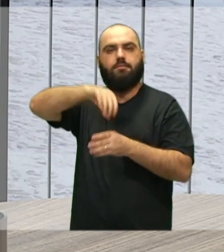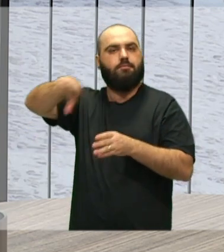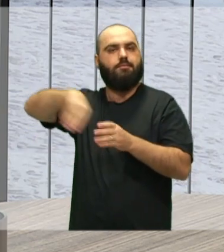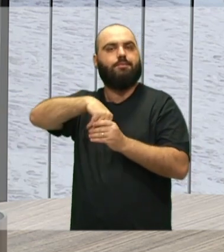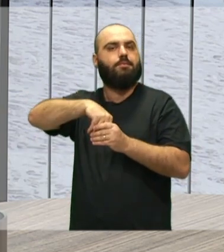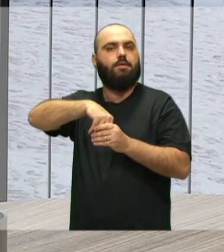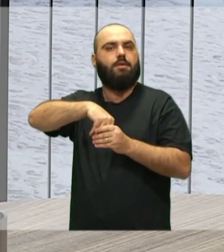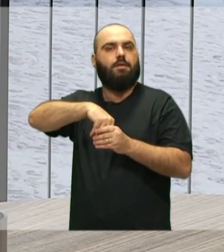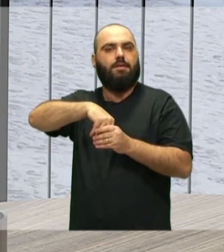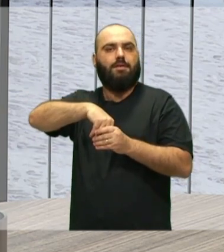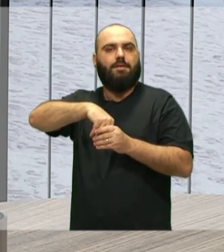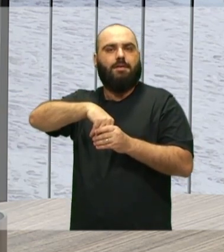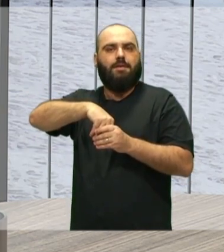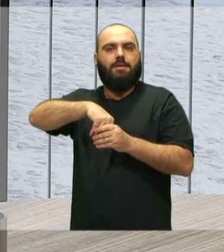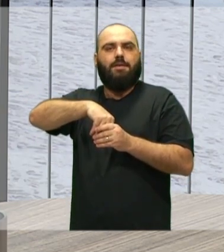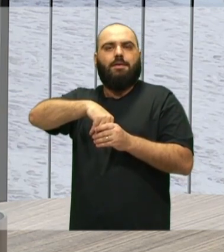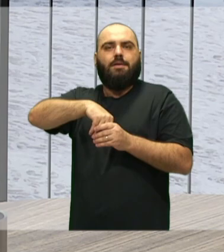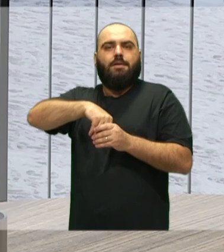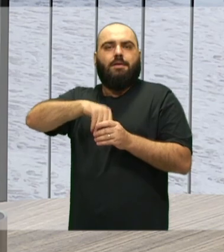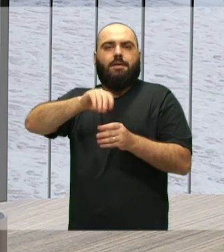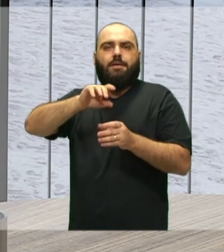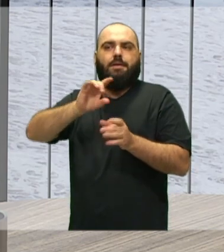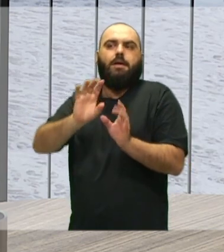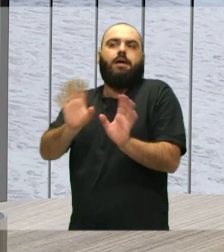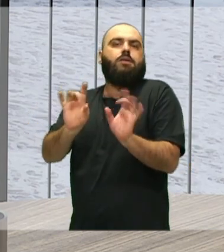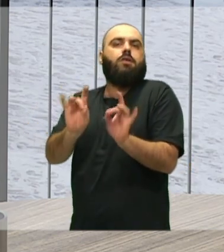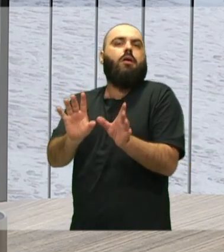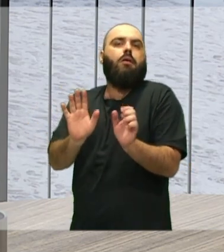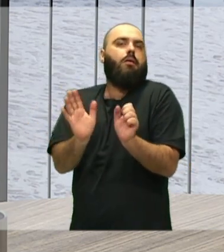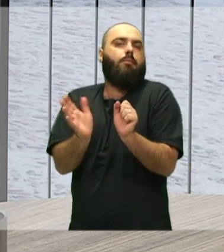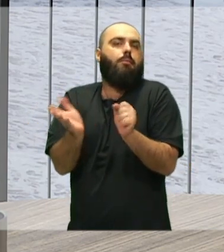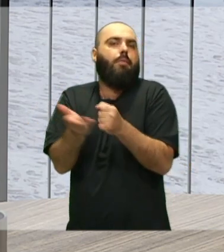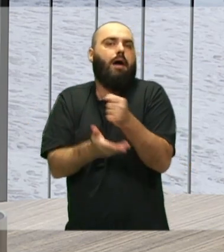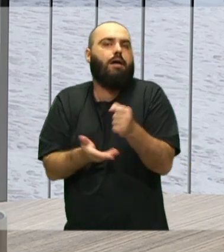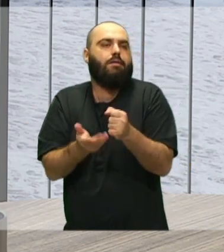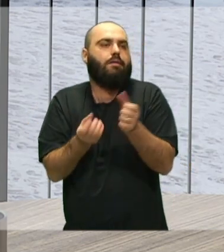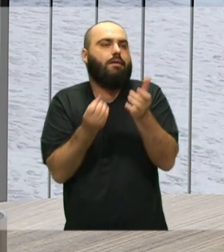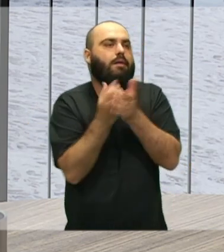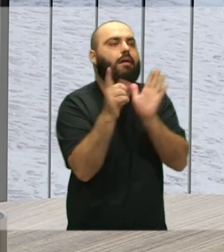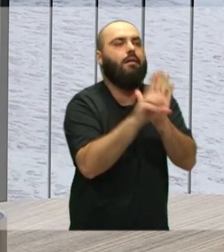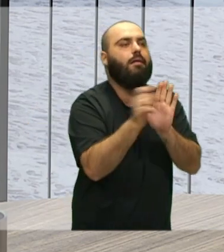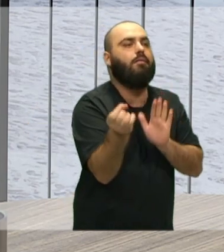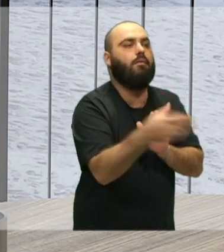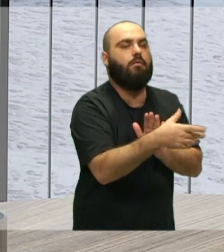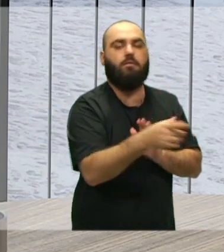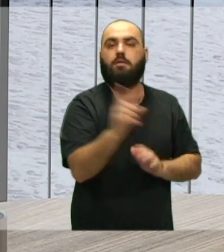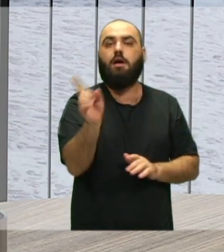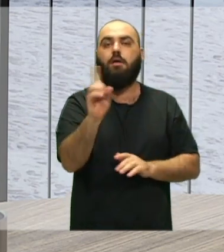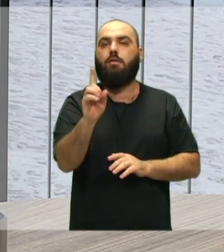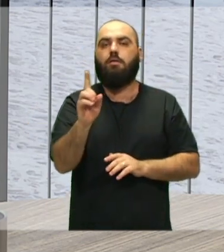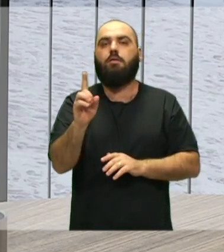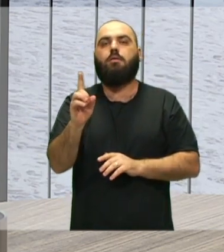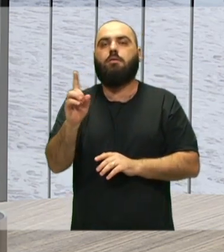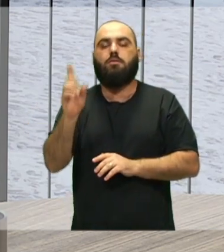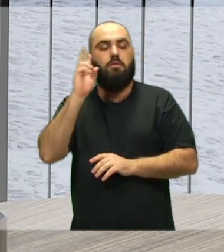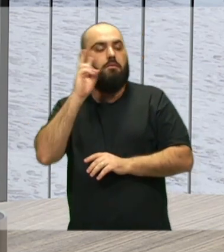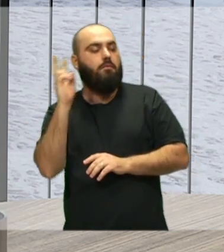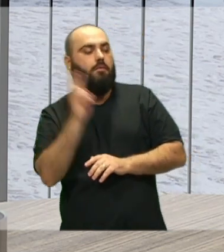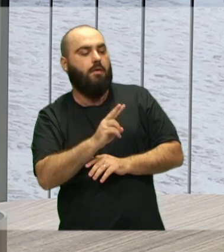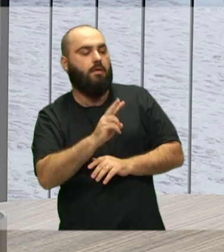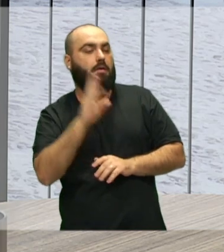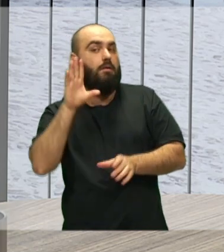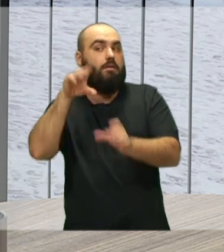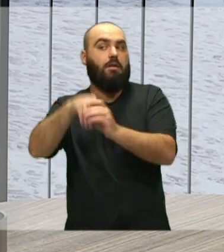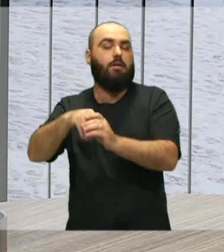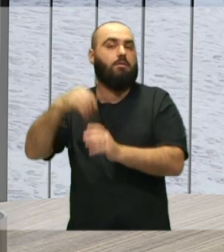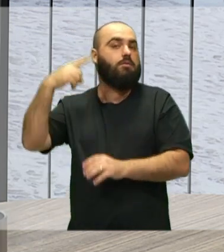princípios, eles não são só uma norma, uma base para se fazer uma lei. Eles são por si só aplicáveis, principalmente no direito